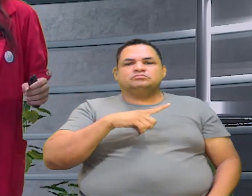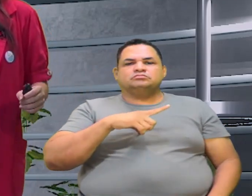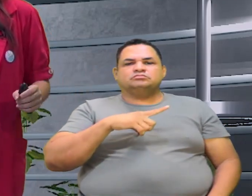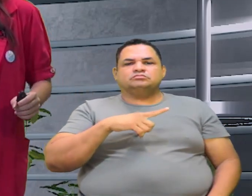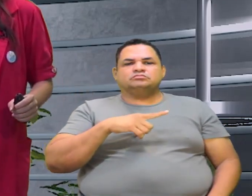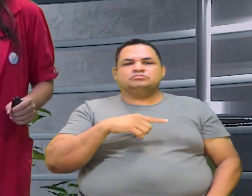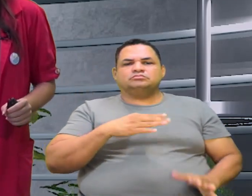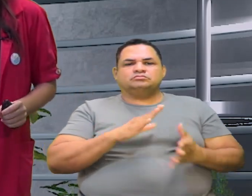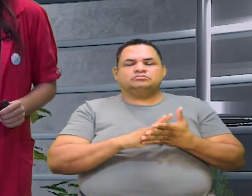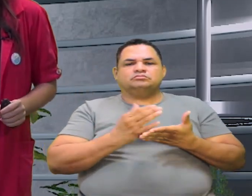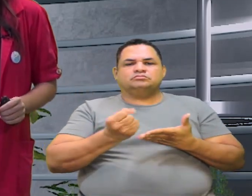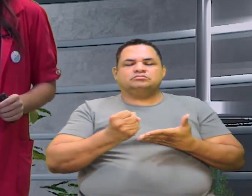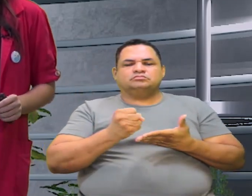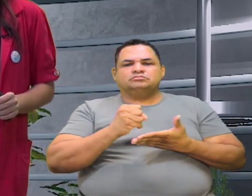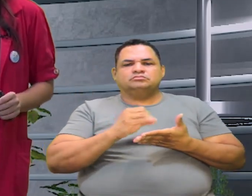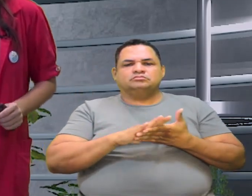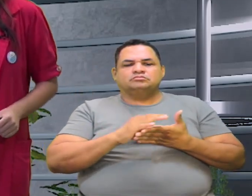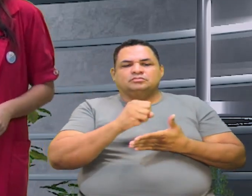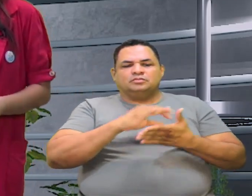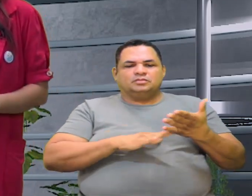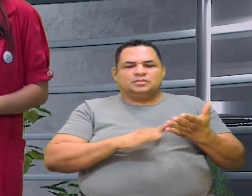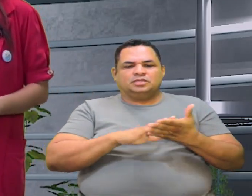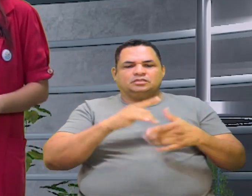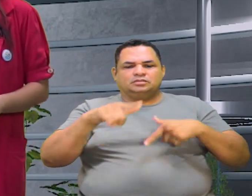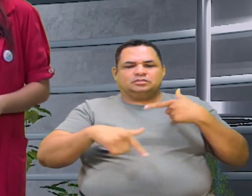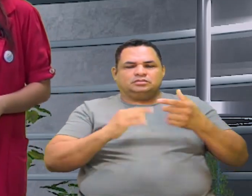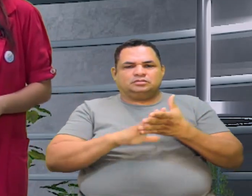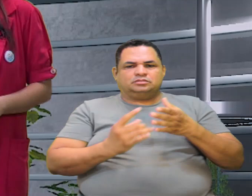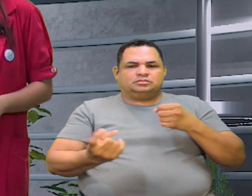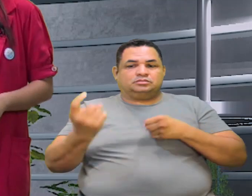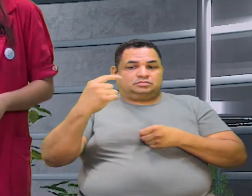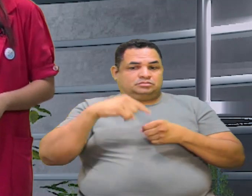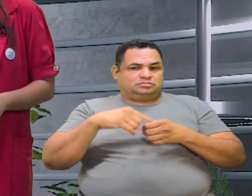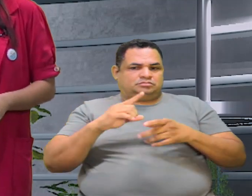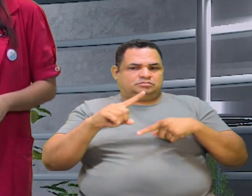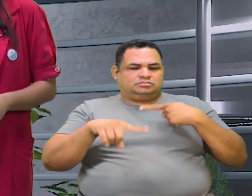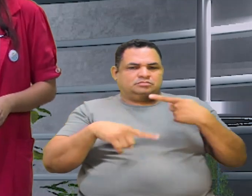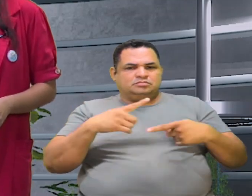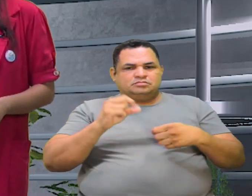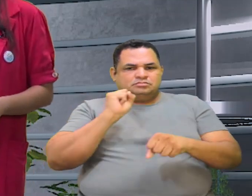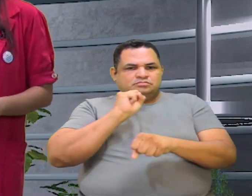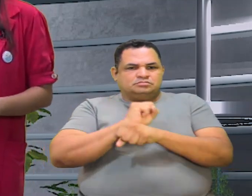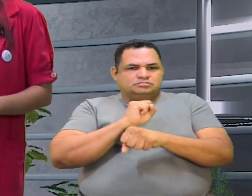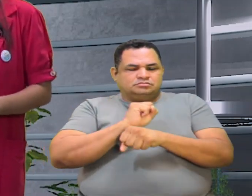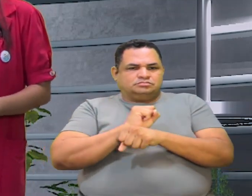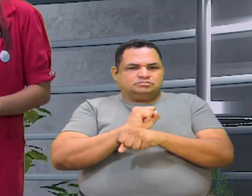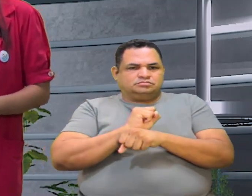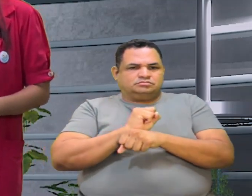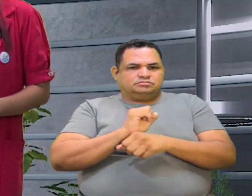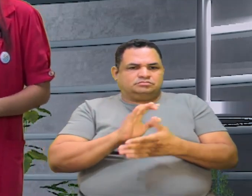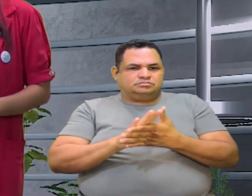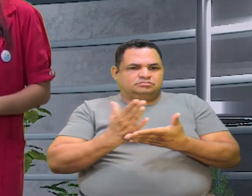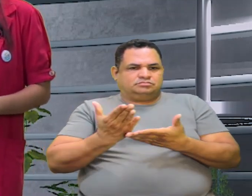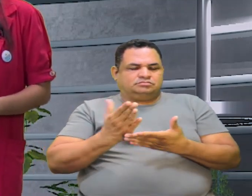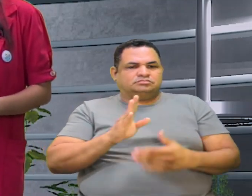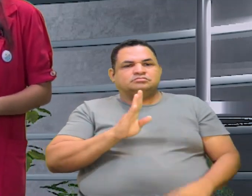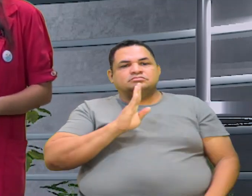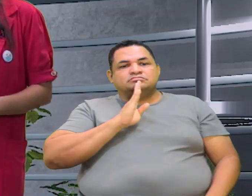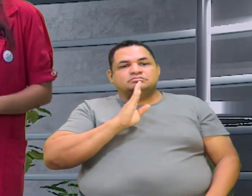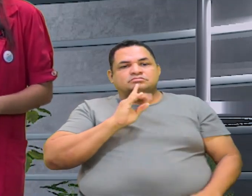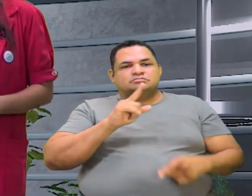revisões em cima das questões que a gente vai estar trabalhando daqui a pouco com vocês. Então, aguardo vocês. Só para você